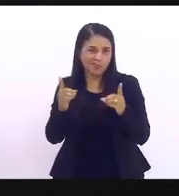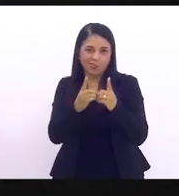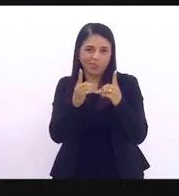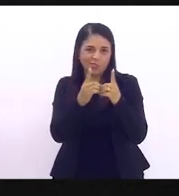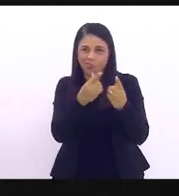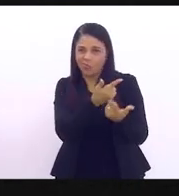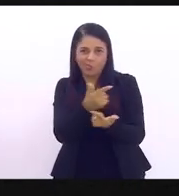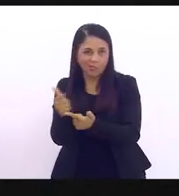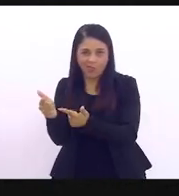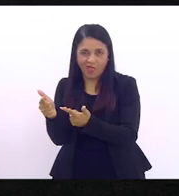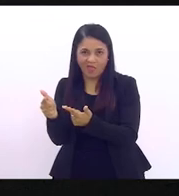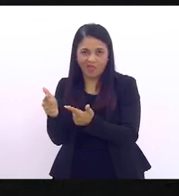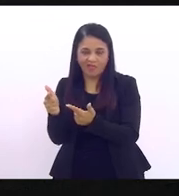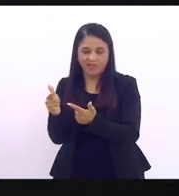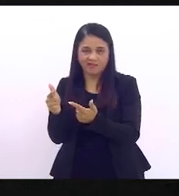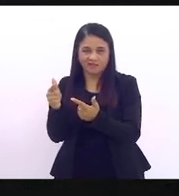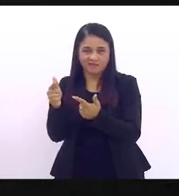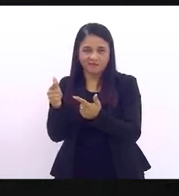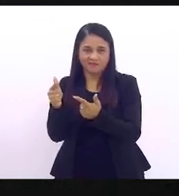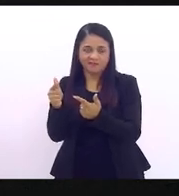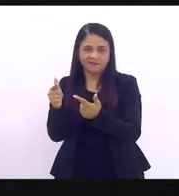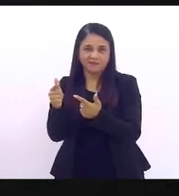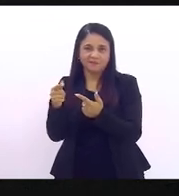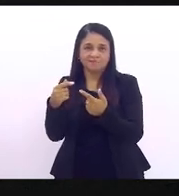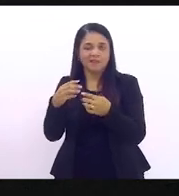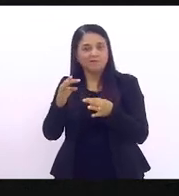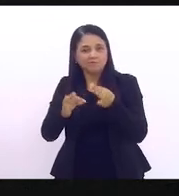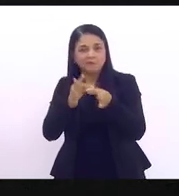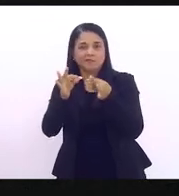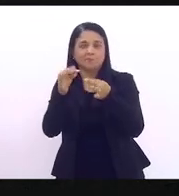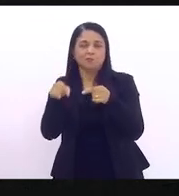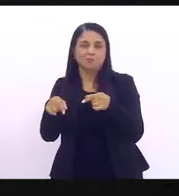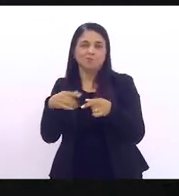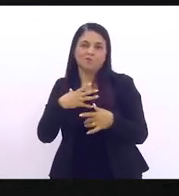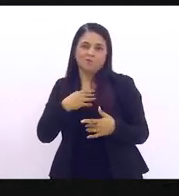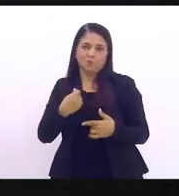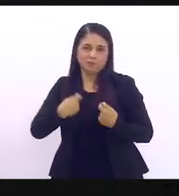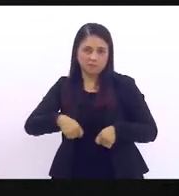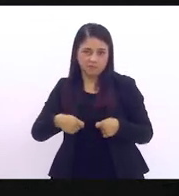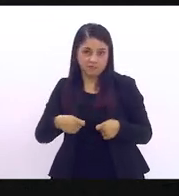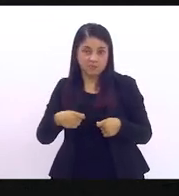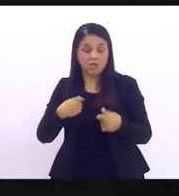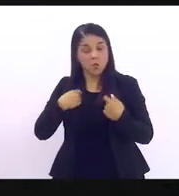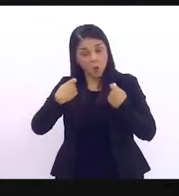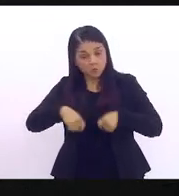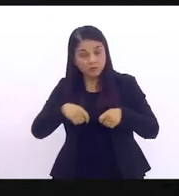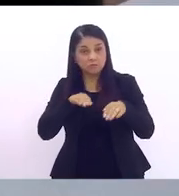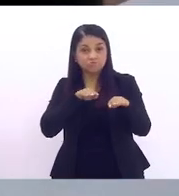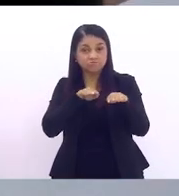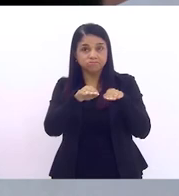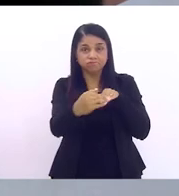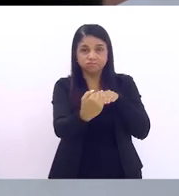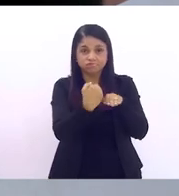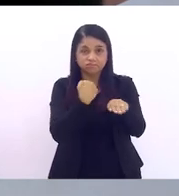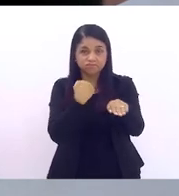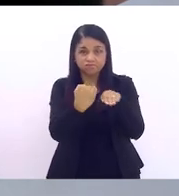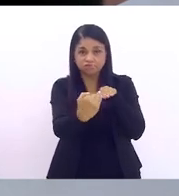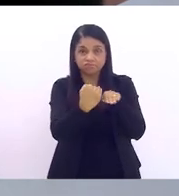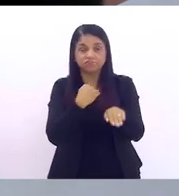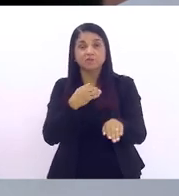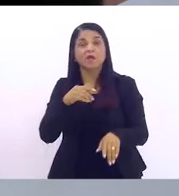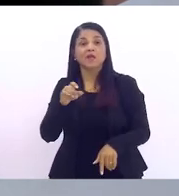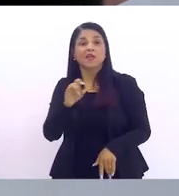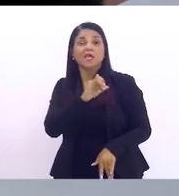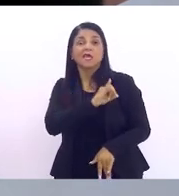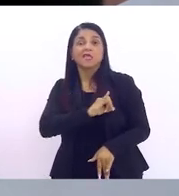as as especialidades que meu filho precisa ter né os tratamentos então preciso ir para Itaguaí porque eu faço isso